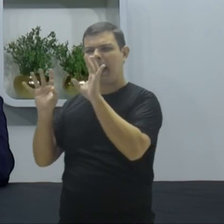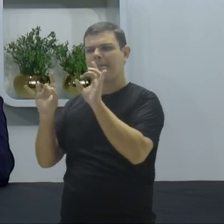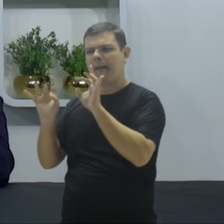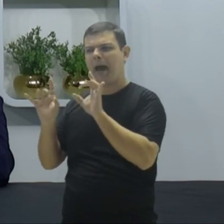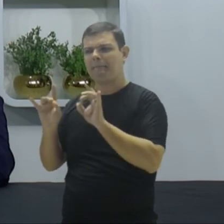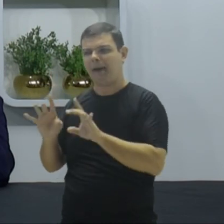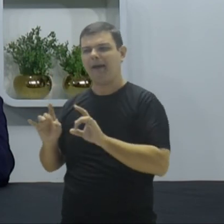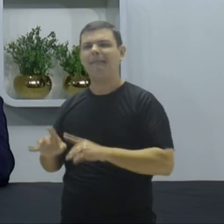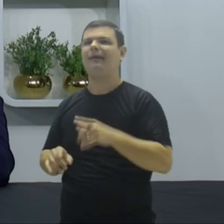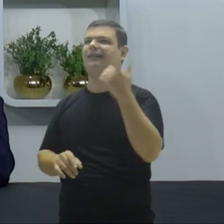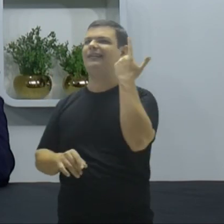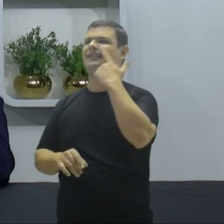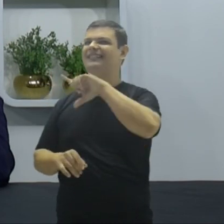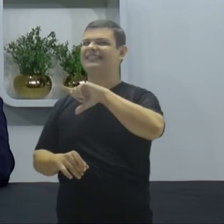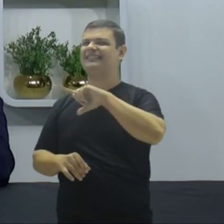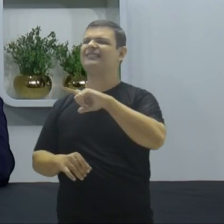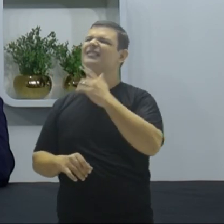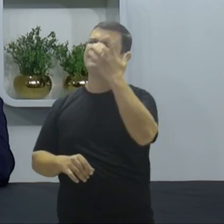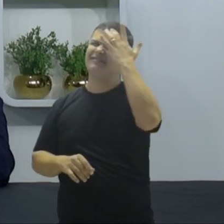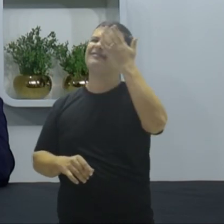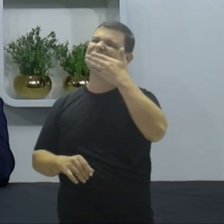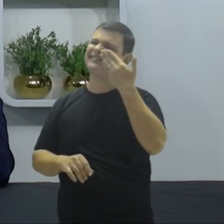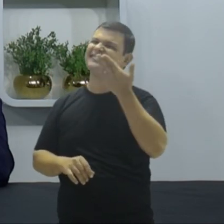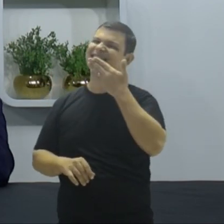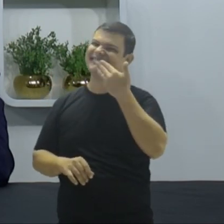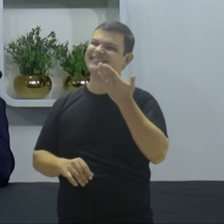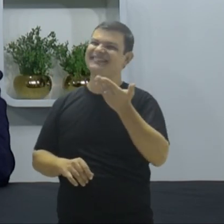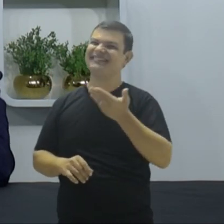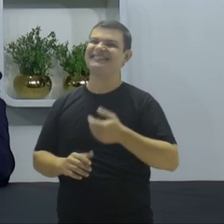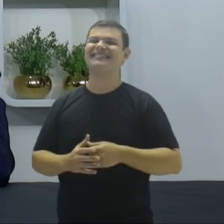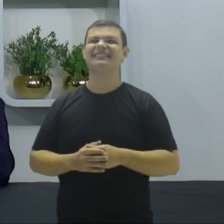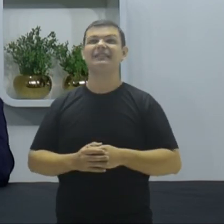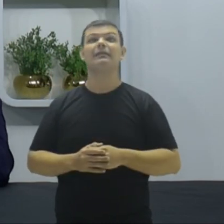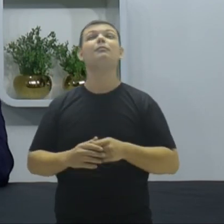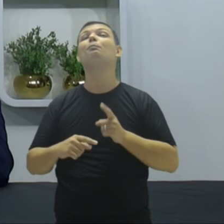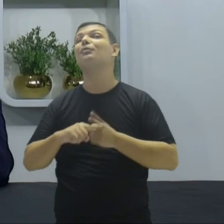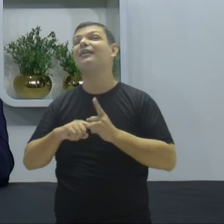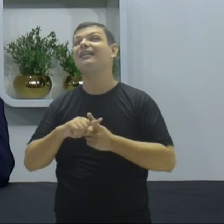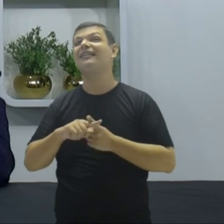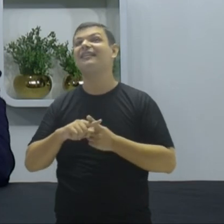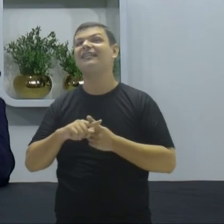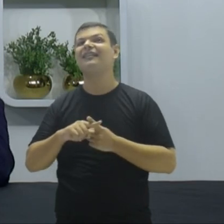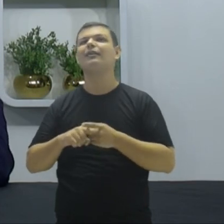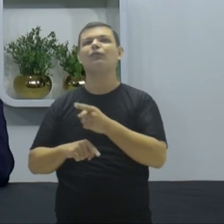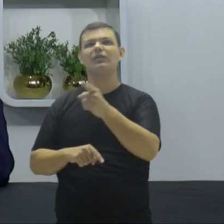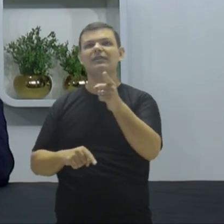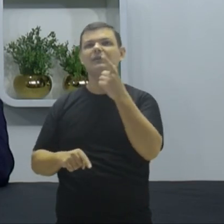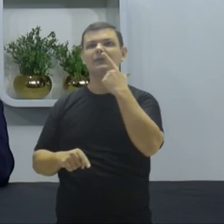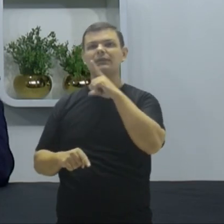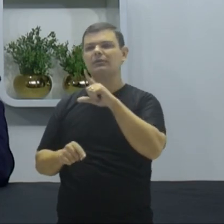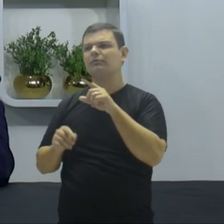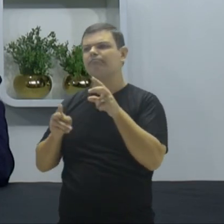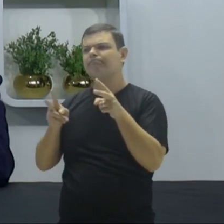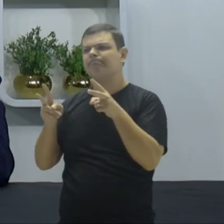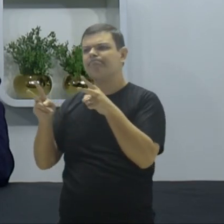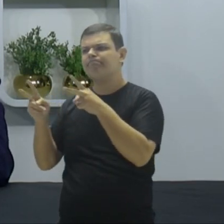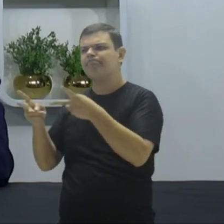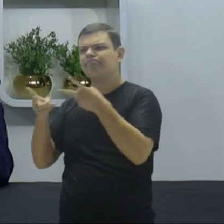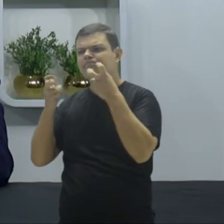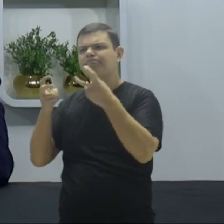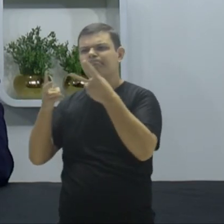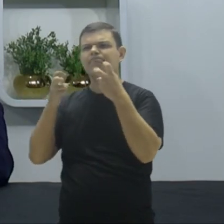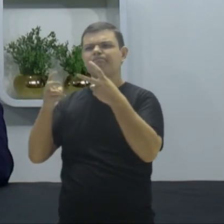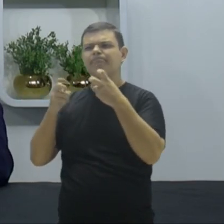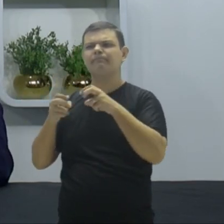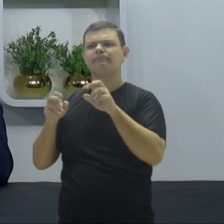de texto. Ficou super fácil, não foi, o nosso exercício? Pois é, sabe por que foi fácil? Porque você acompanhou, prestou atenção, se